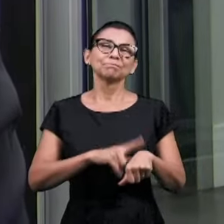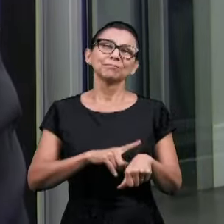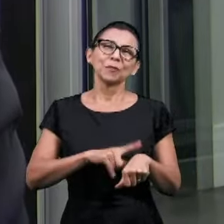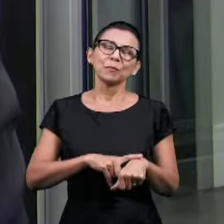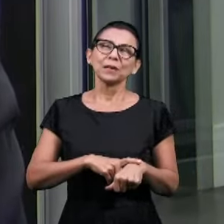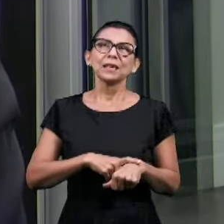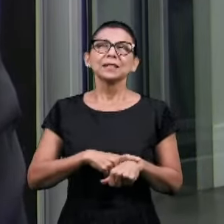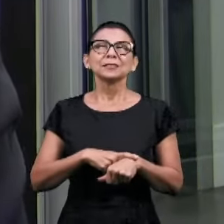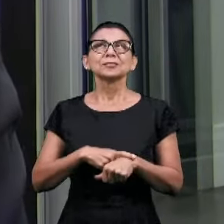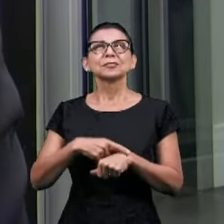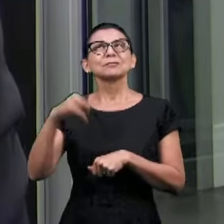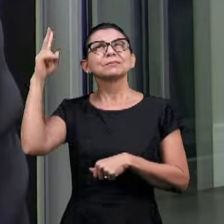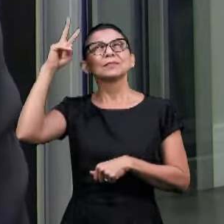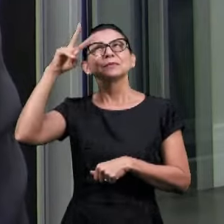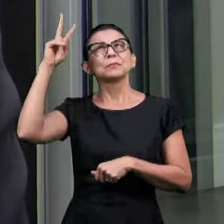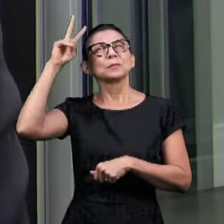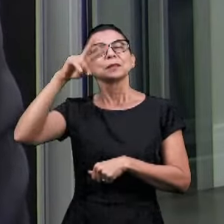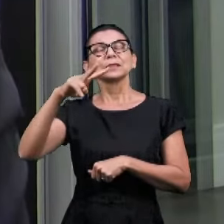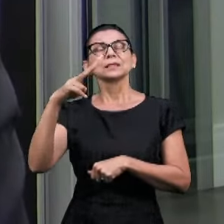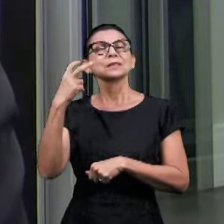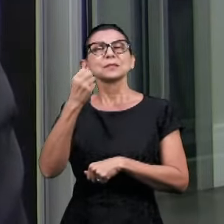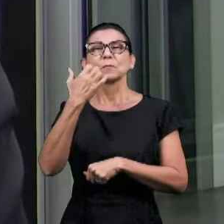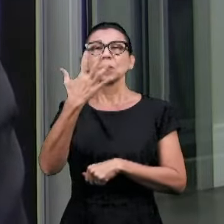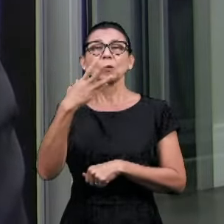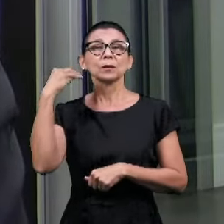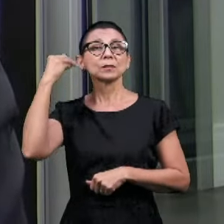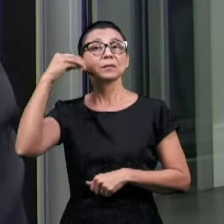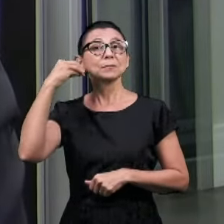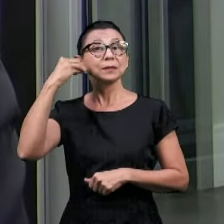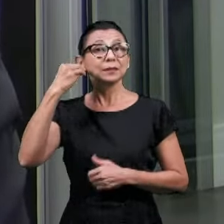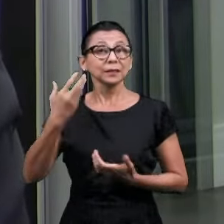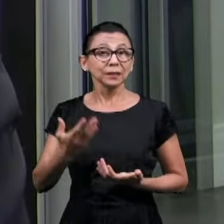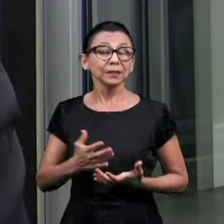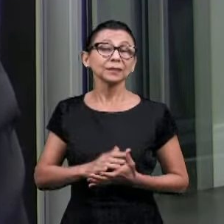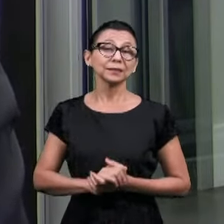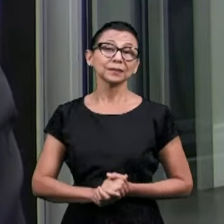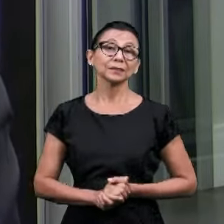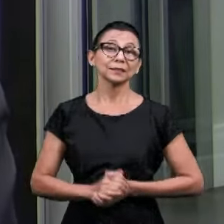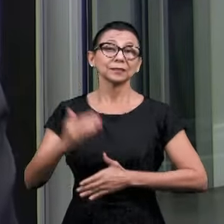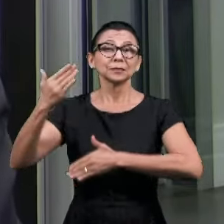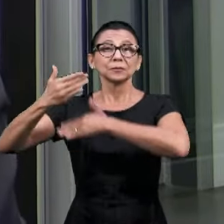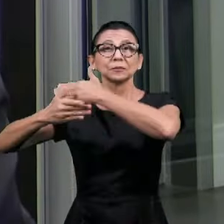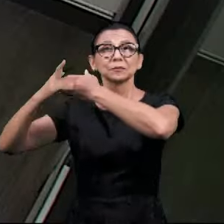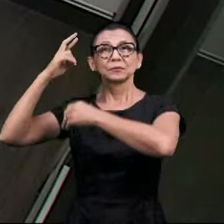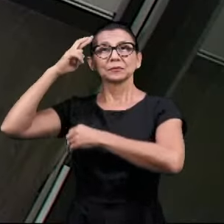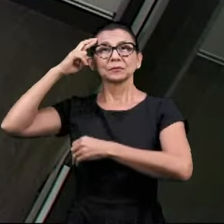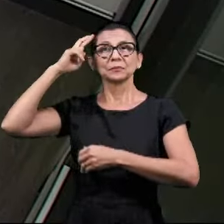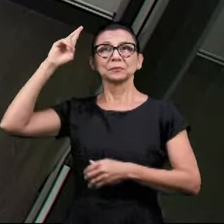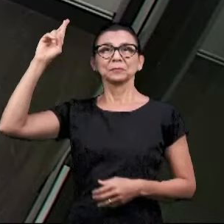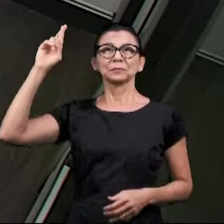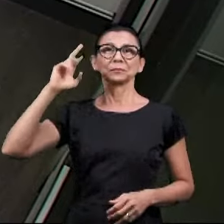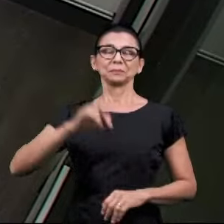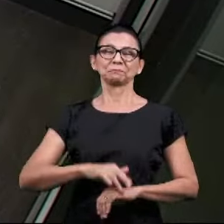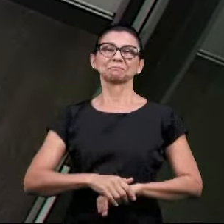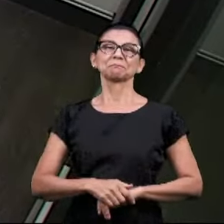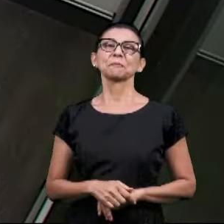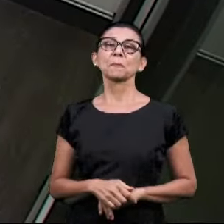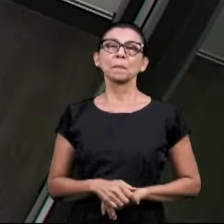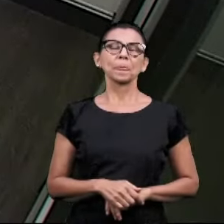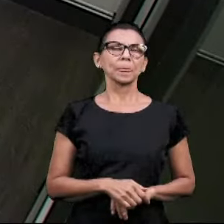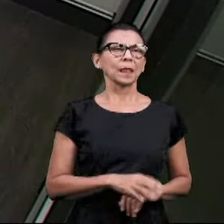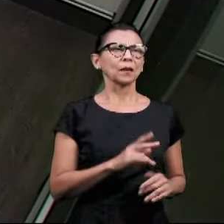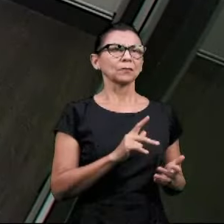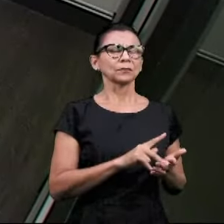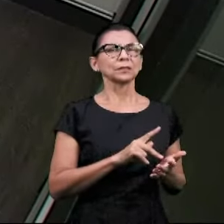boas recordações, de experiências vividas ali com o Senhor. E a gente glorifica o nome do Senhor, porque para você ver